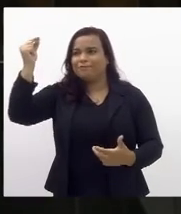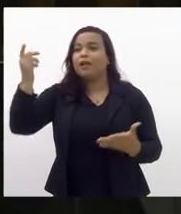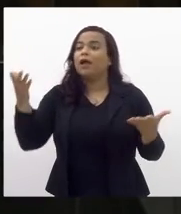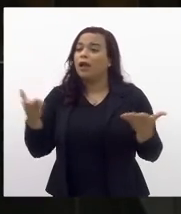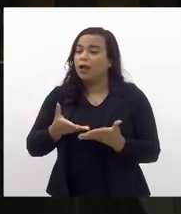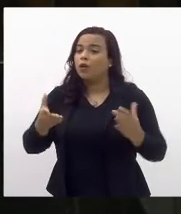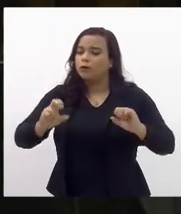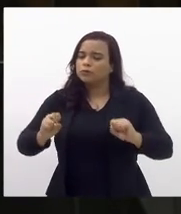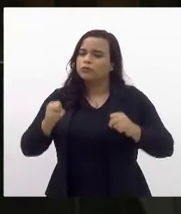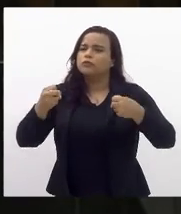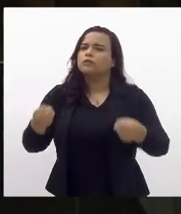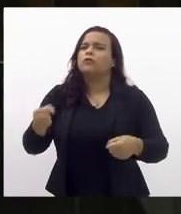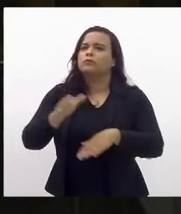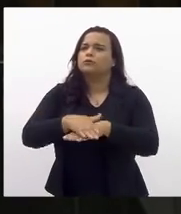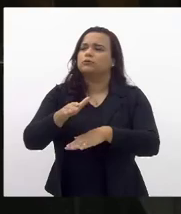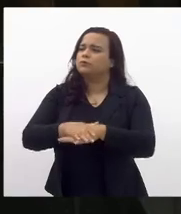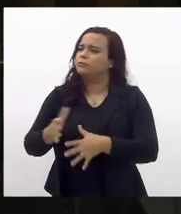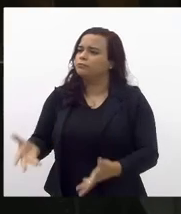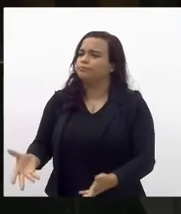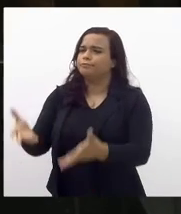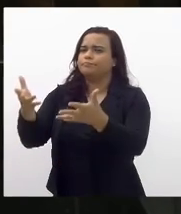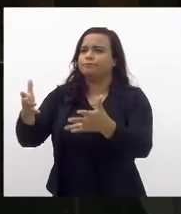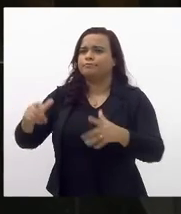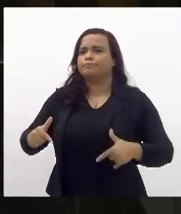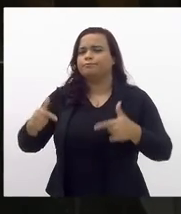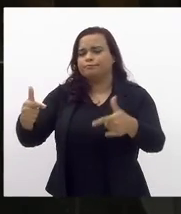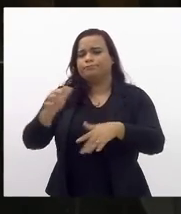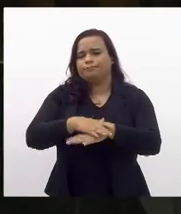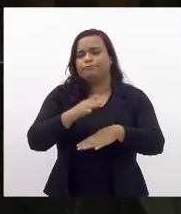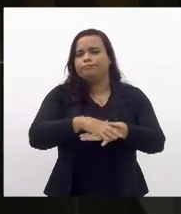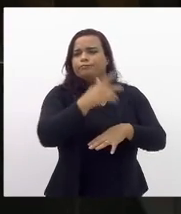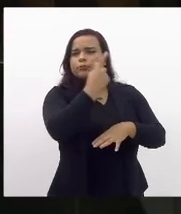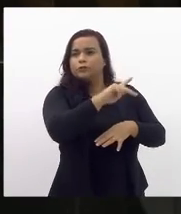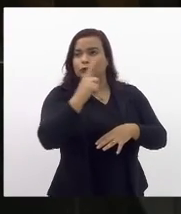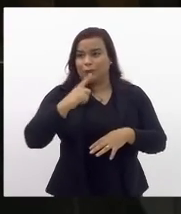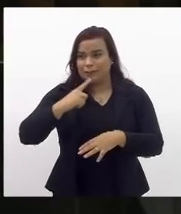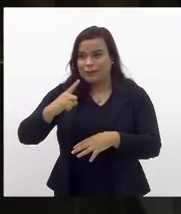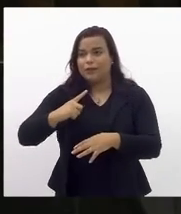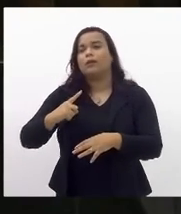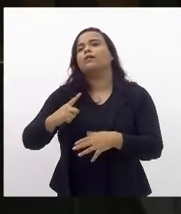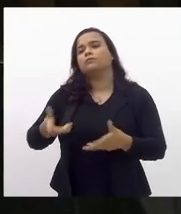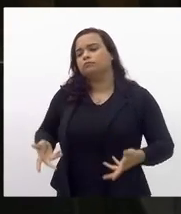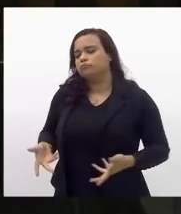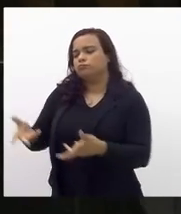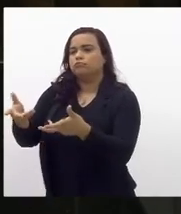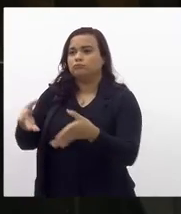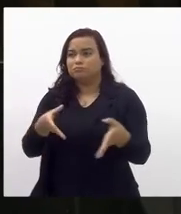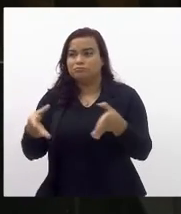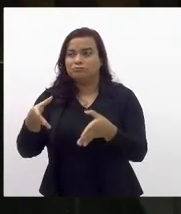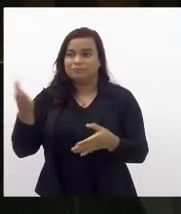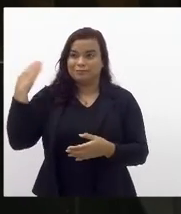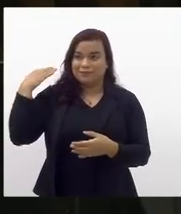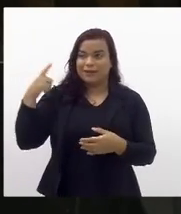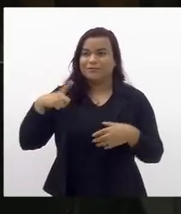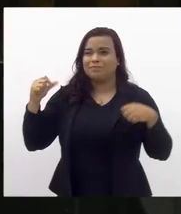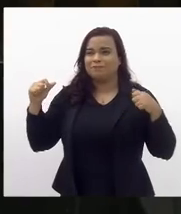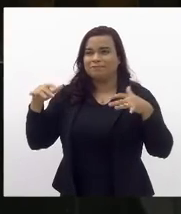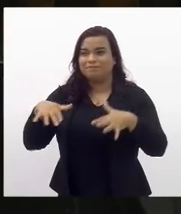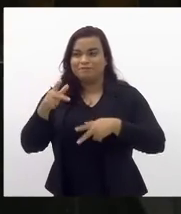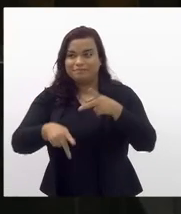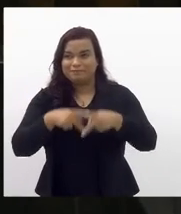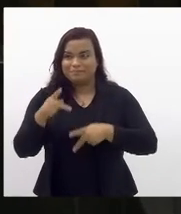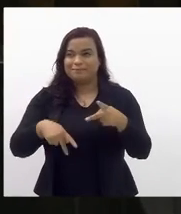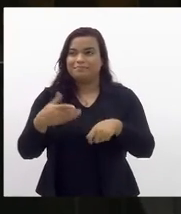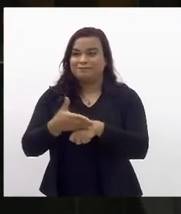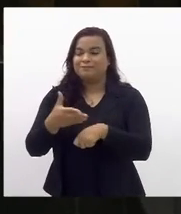nosso, enaltecer a iniciativa de Vossa Excelência, a forma com a qual conduzimos aquela audiência pública para os concursados